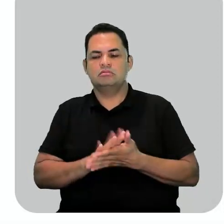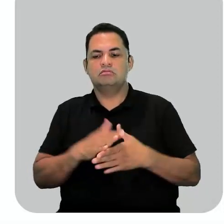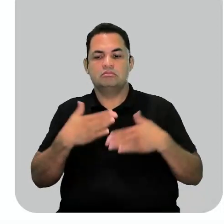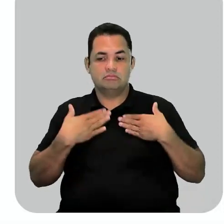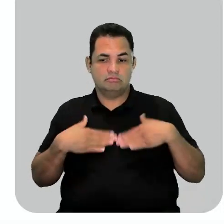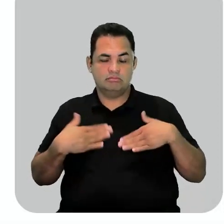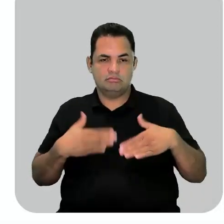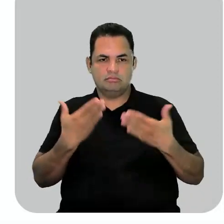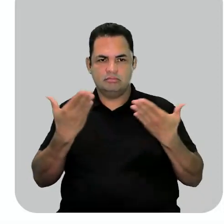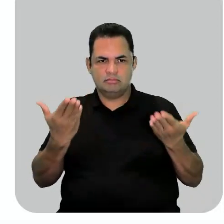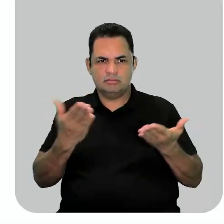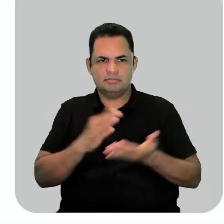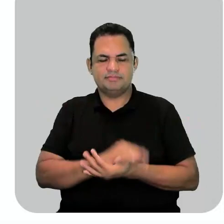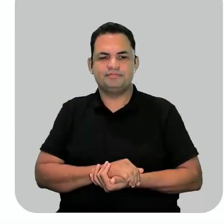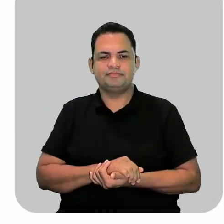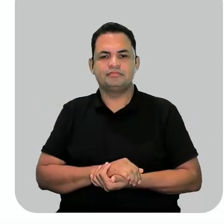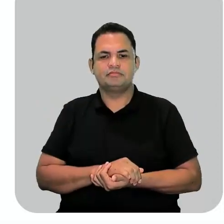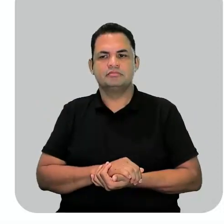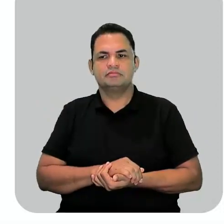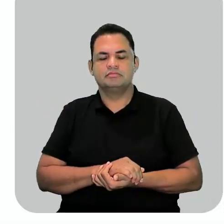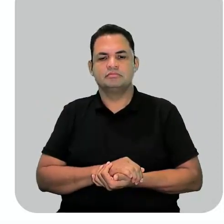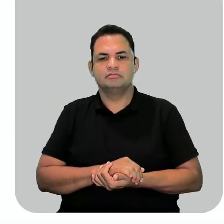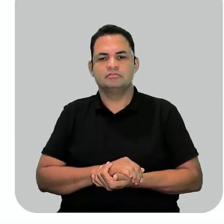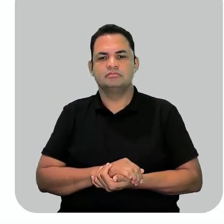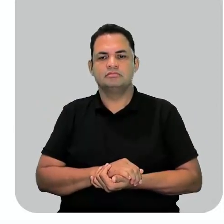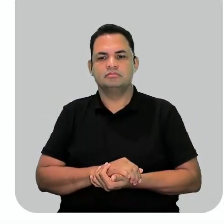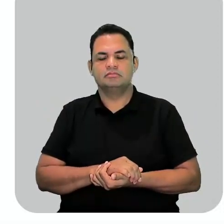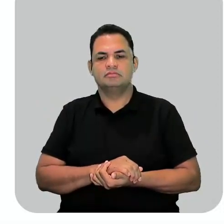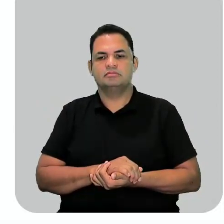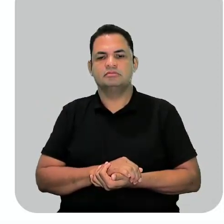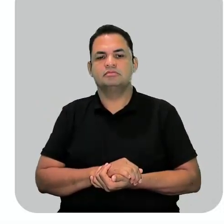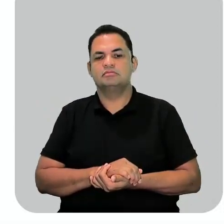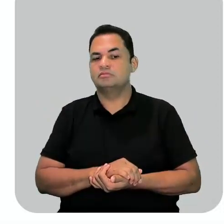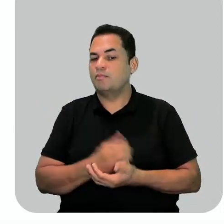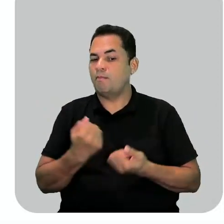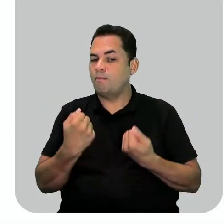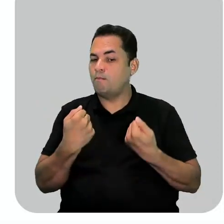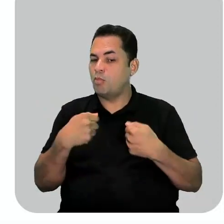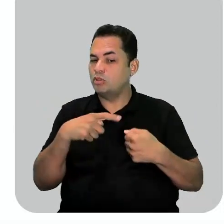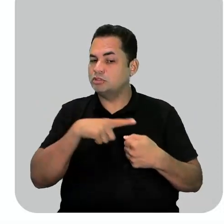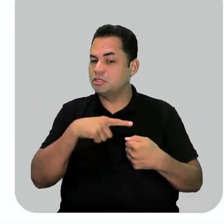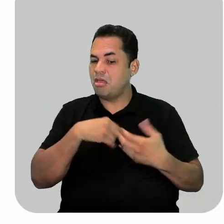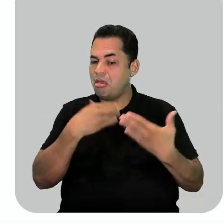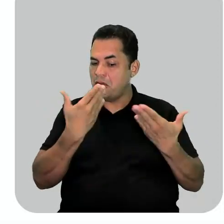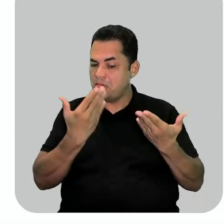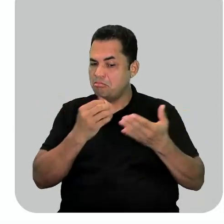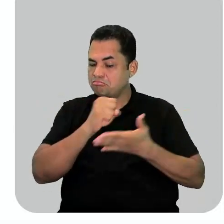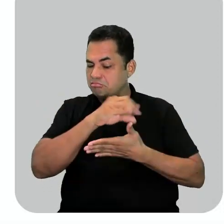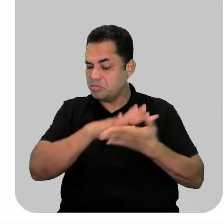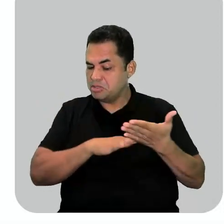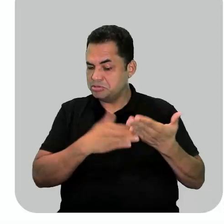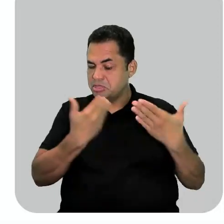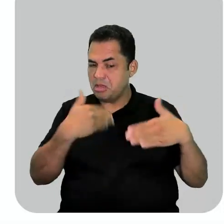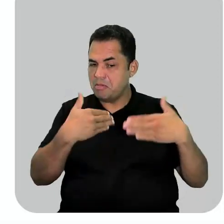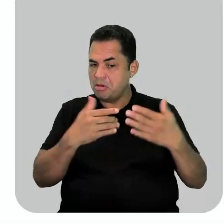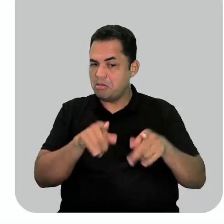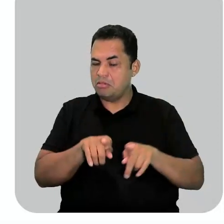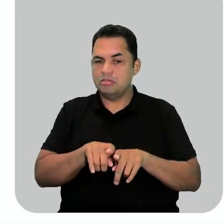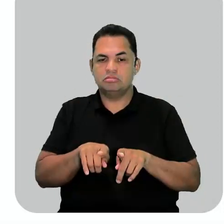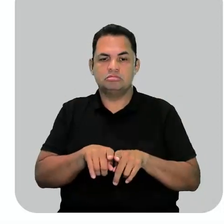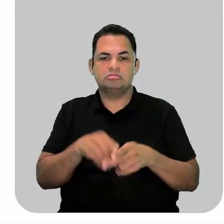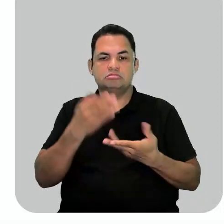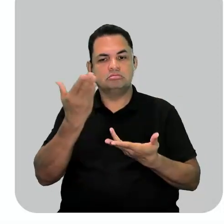até aí? Pois é, a gente pode cobrar questões assim na prova, viu, gente? Assim como também pode aparecer em algum vestibular por